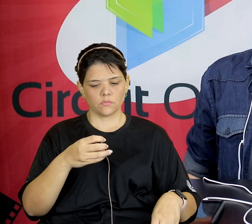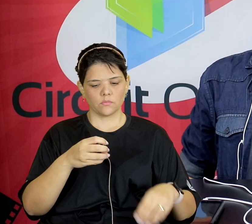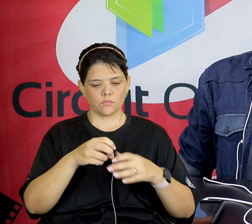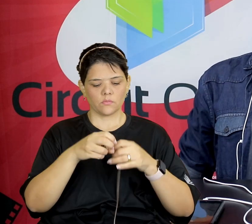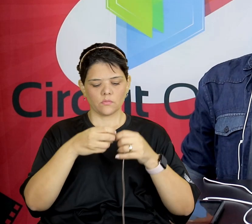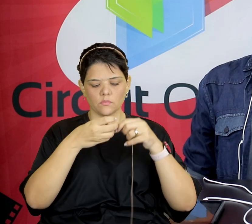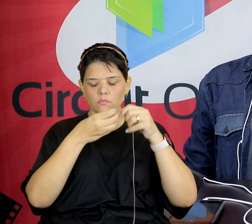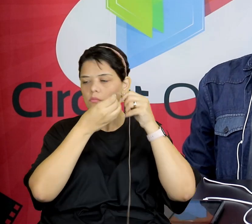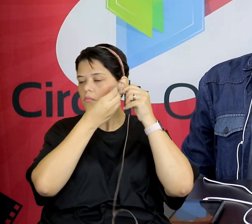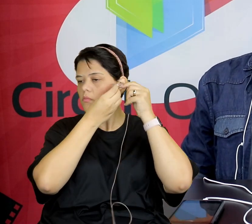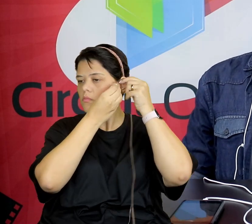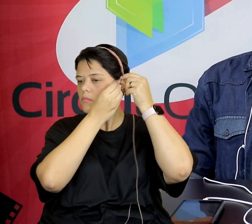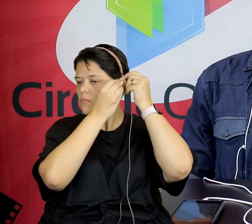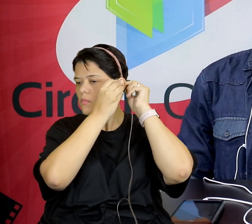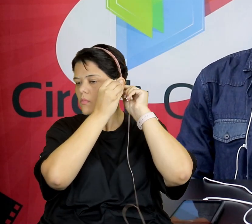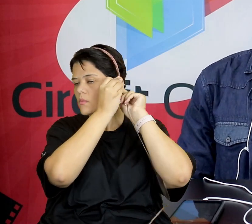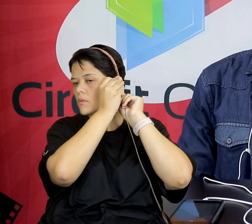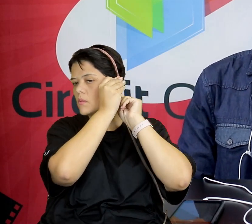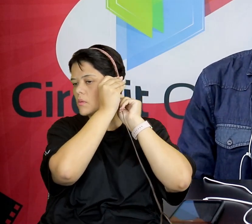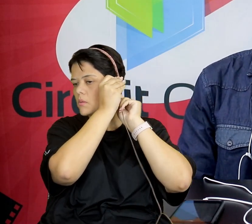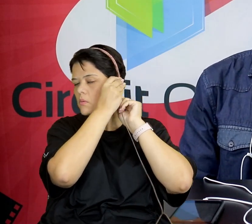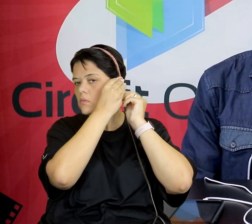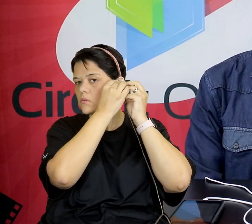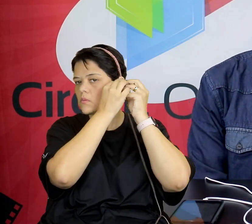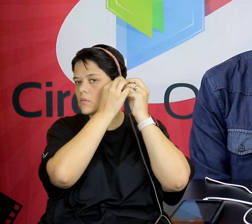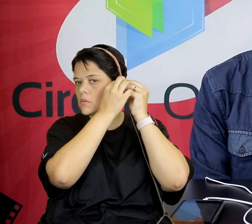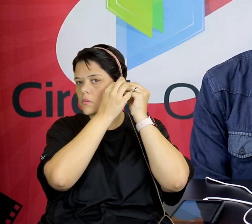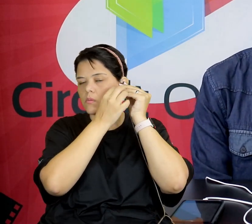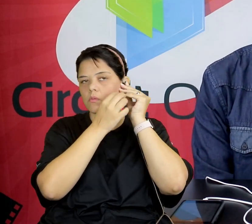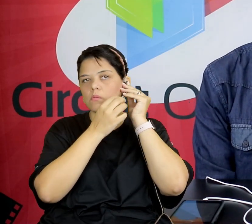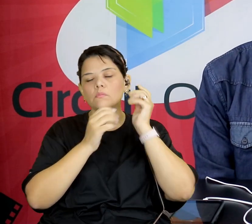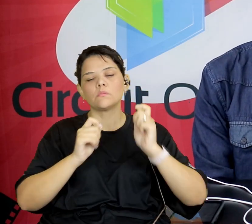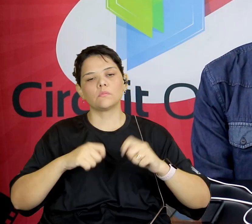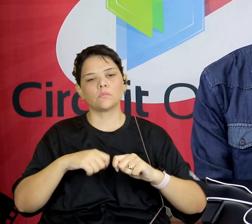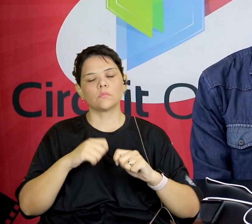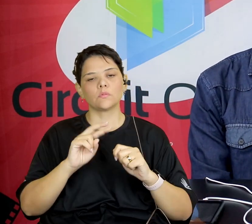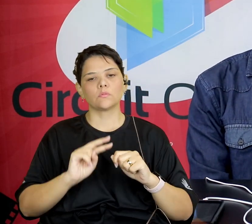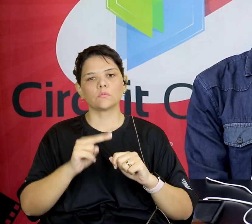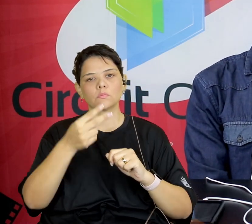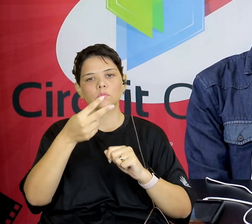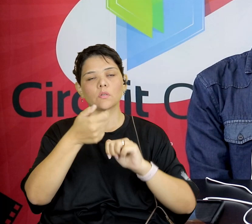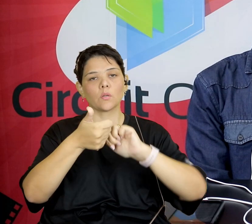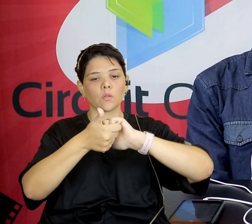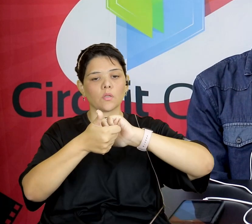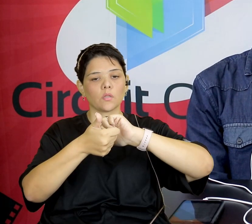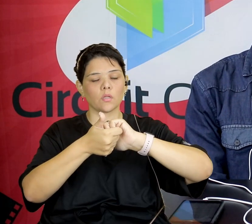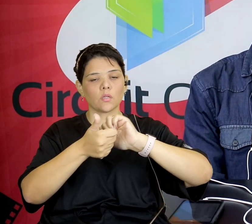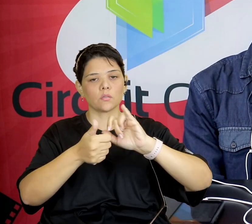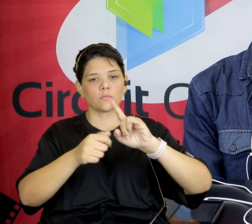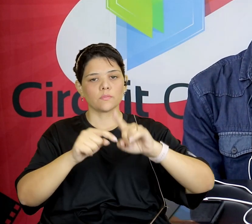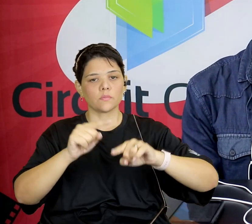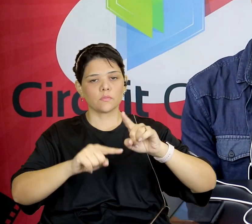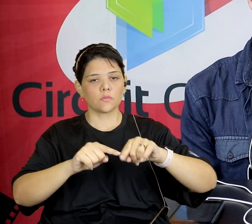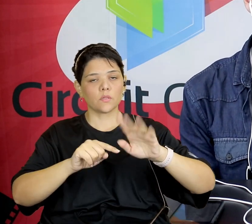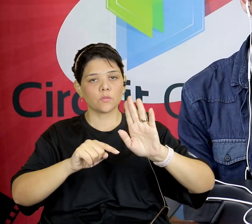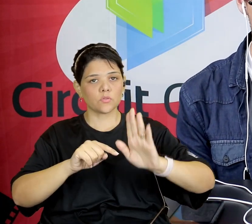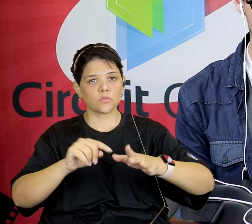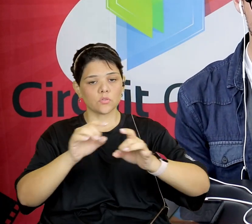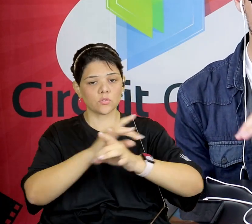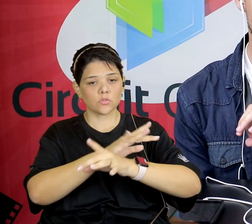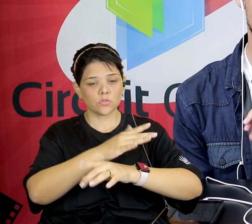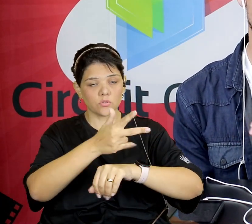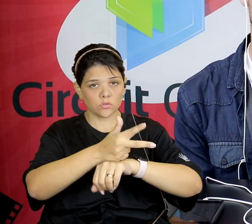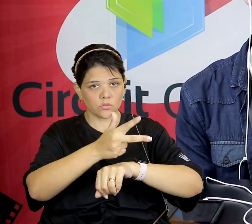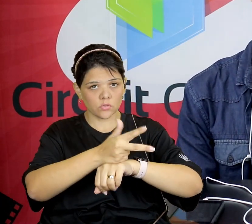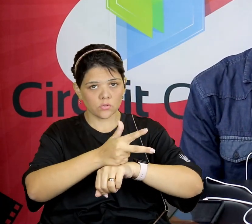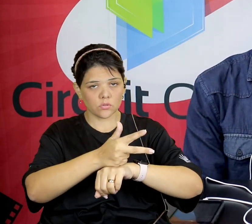A pergunta do Carlos foi: é possível aumentar a qualidade de material já gravado? Cara, existem alguns